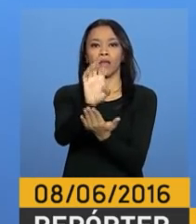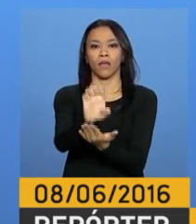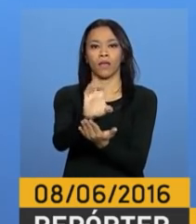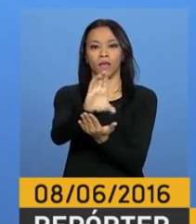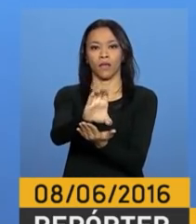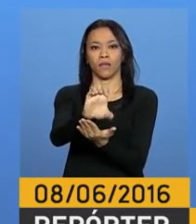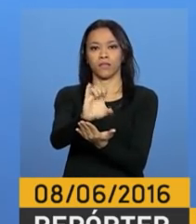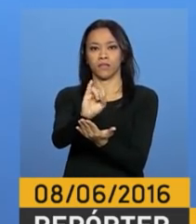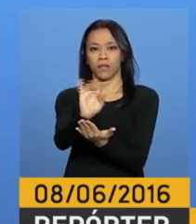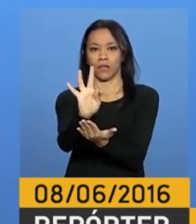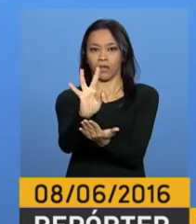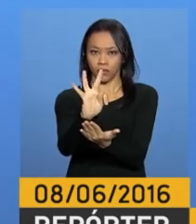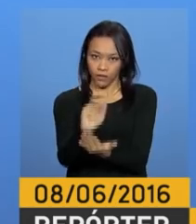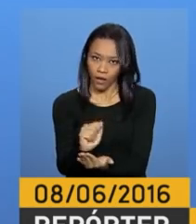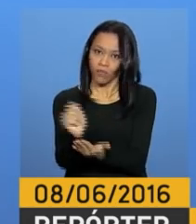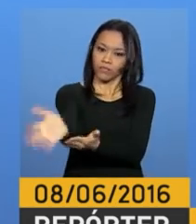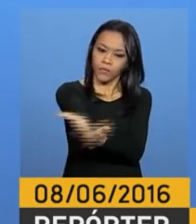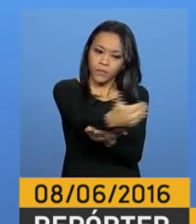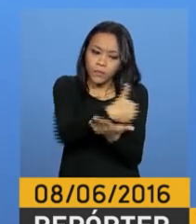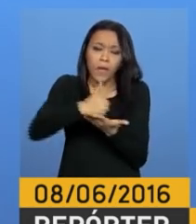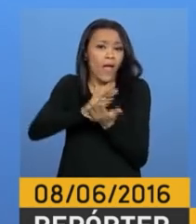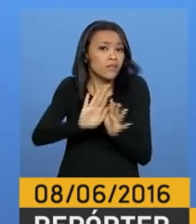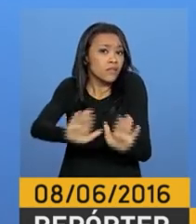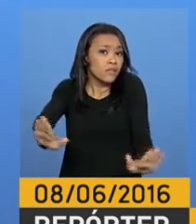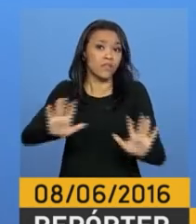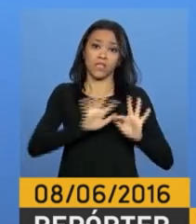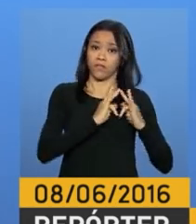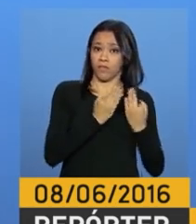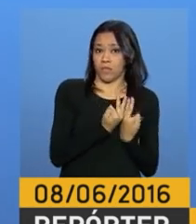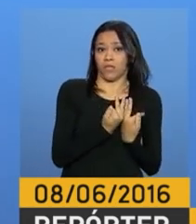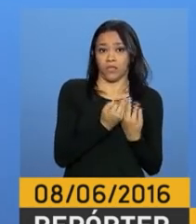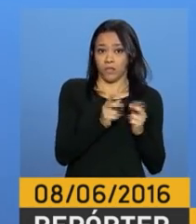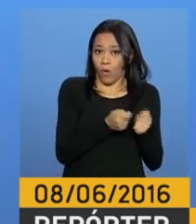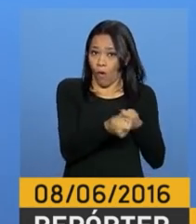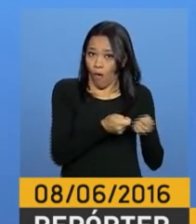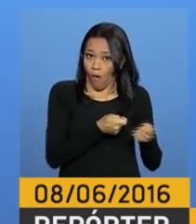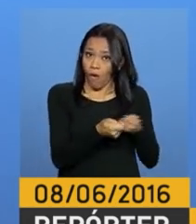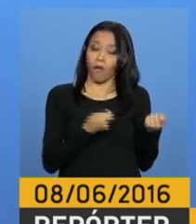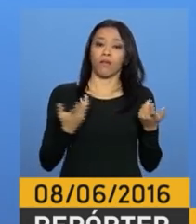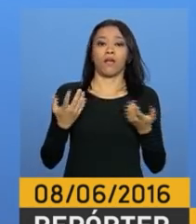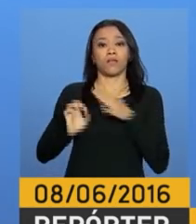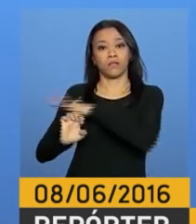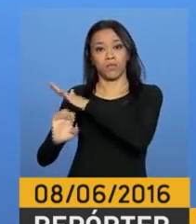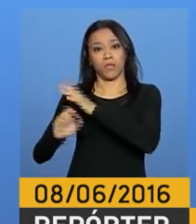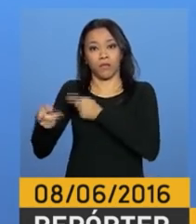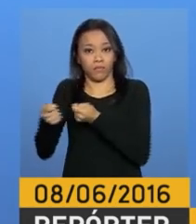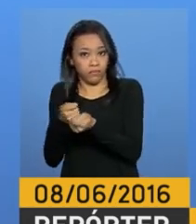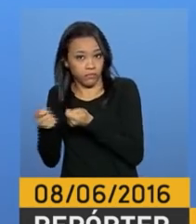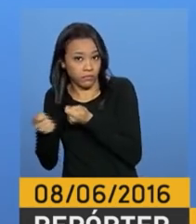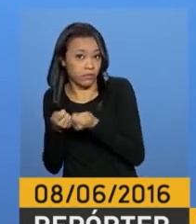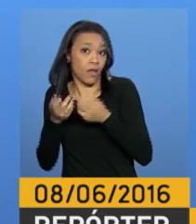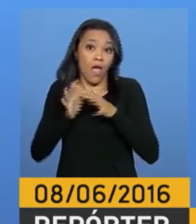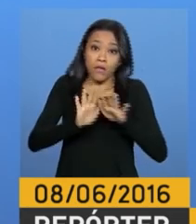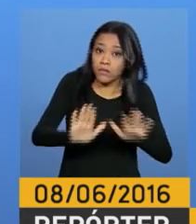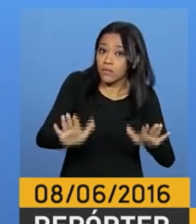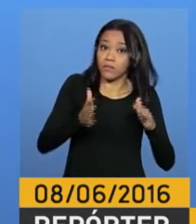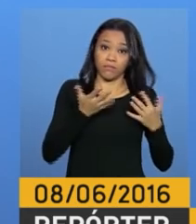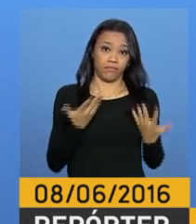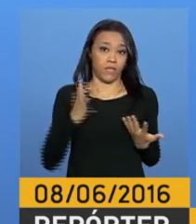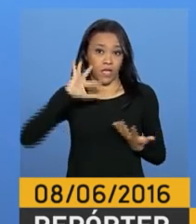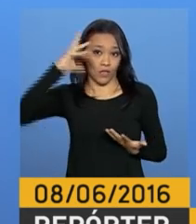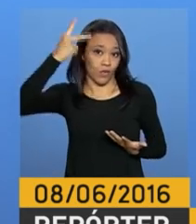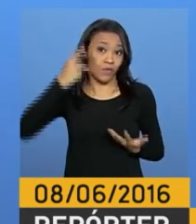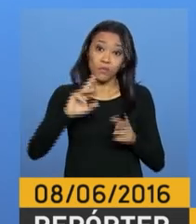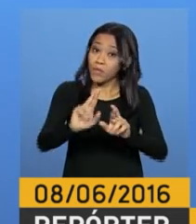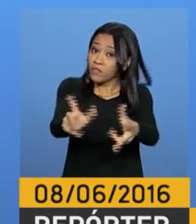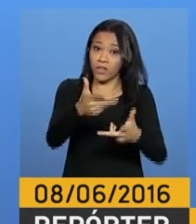empresas fazem assim que todas as famílias fazem assim que todos nós fazemos assim que a dona de casa faz e não